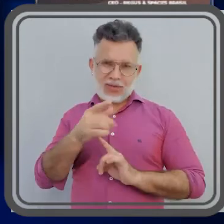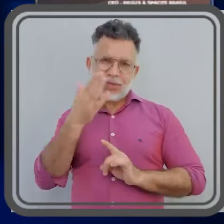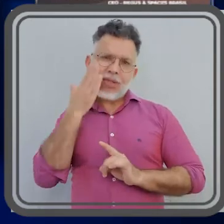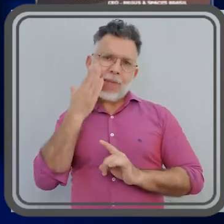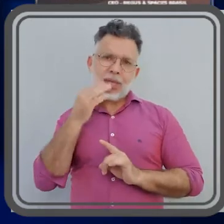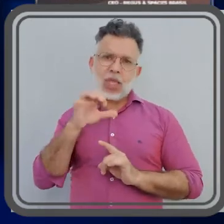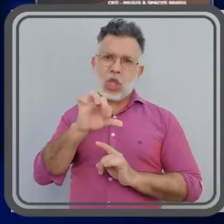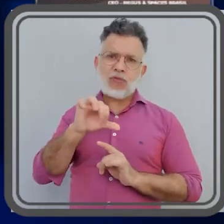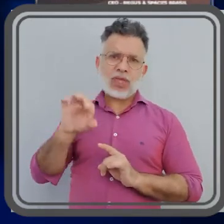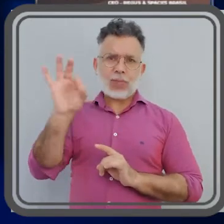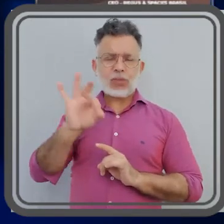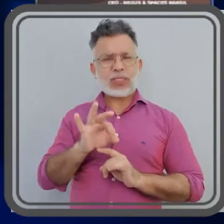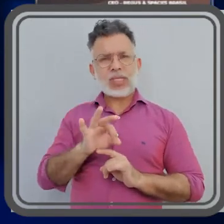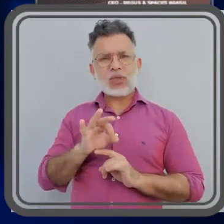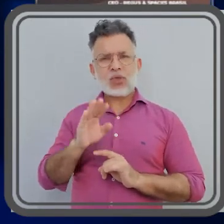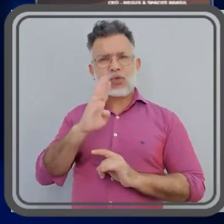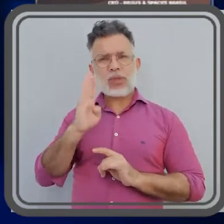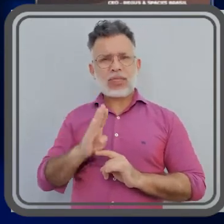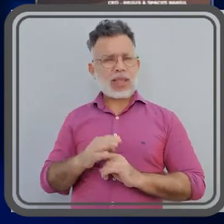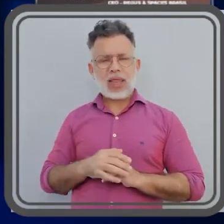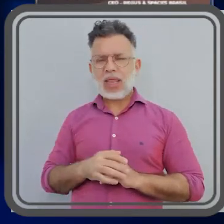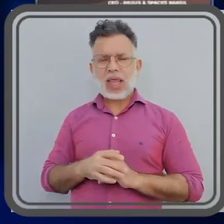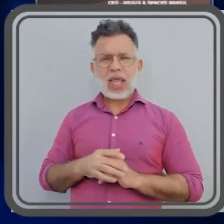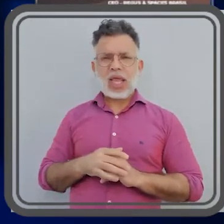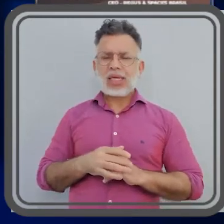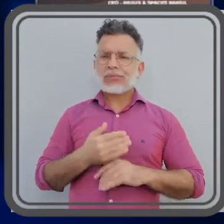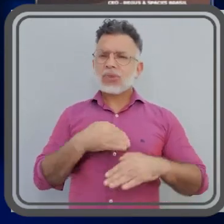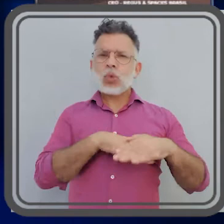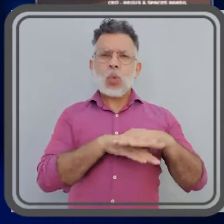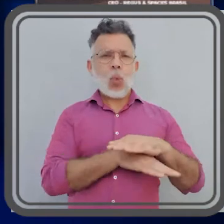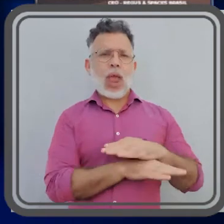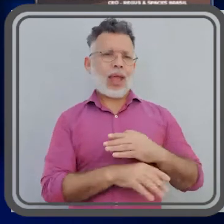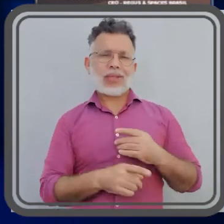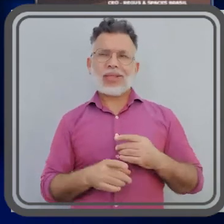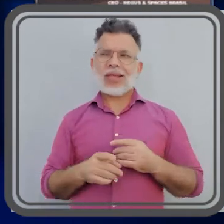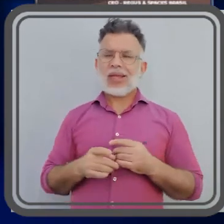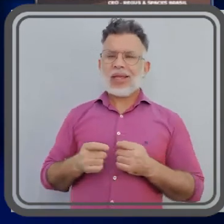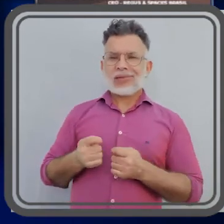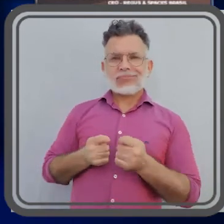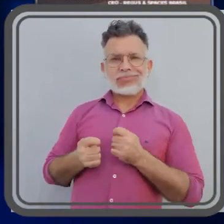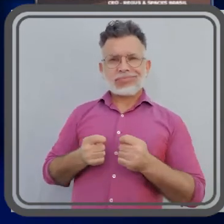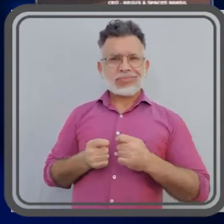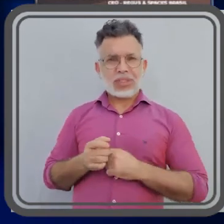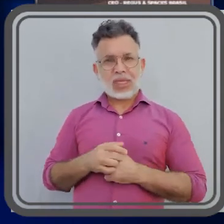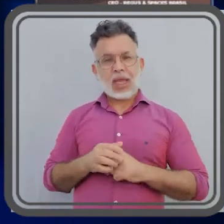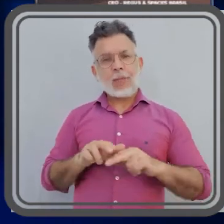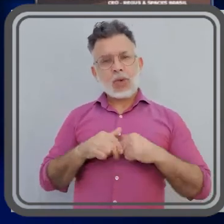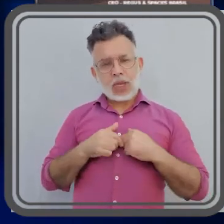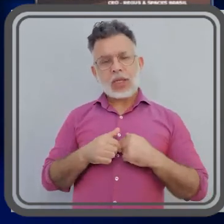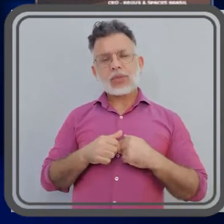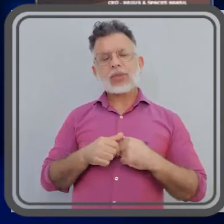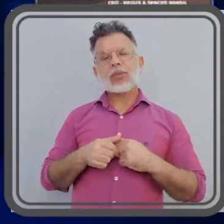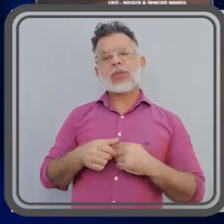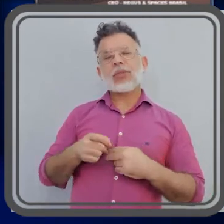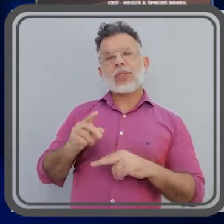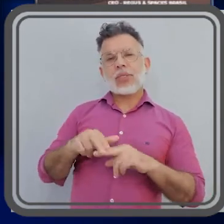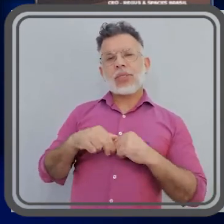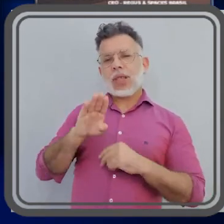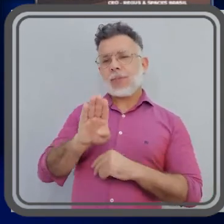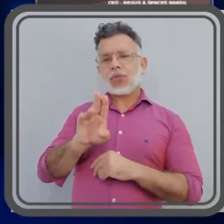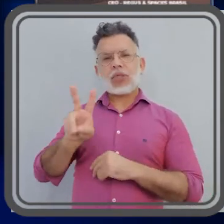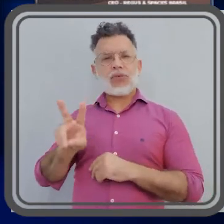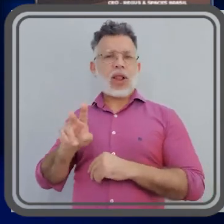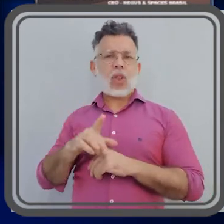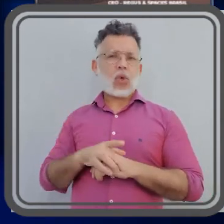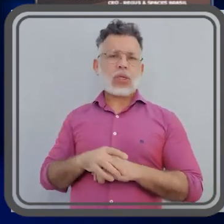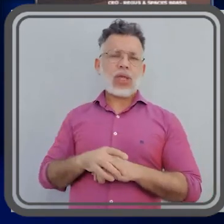poupam, são muito poucos que fazem sobrar dinheiro no final do mês e por conta disso a Bolsa tem até poucos investidores comparados com